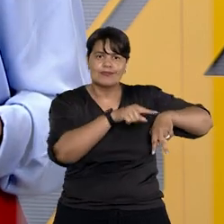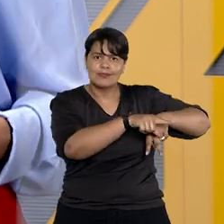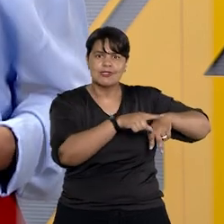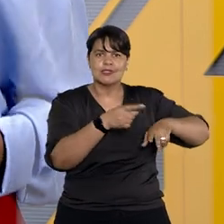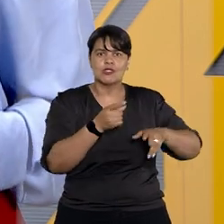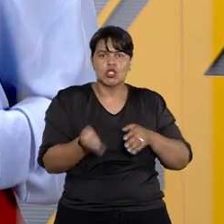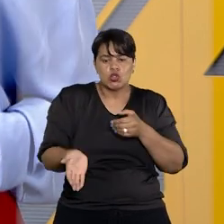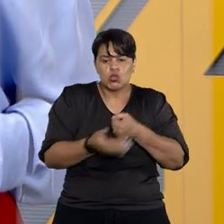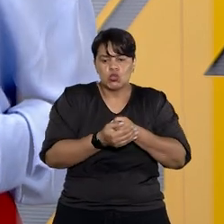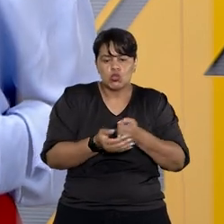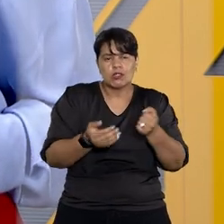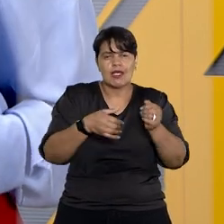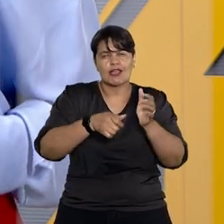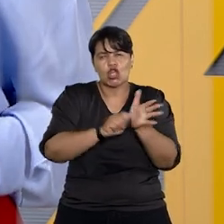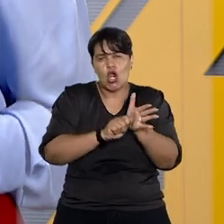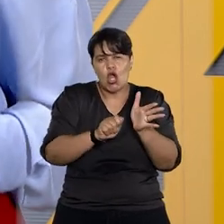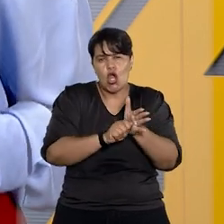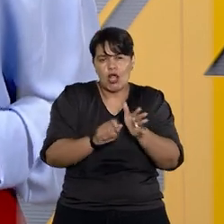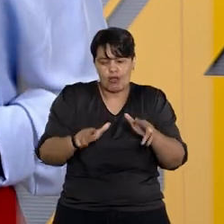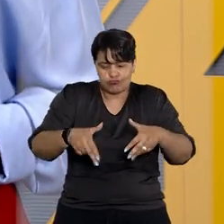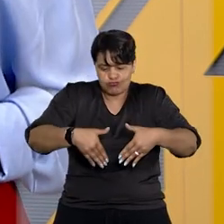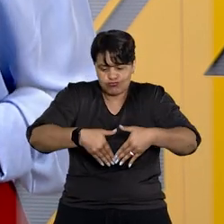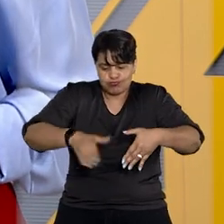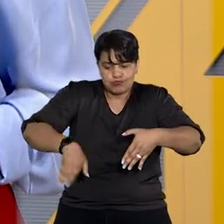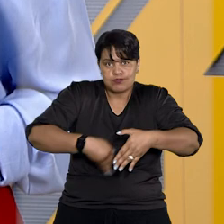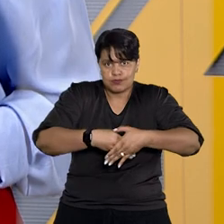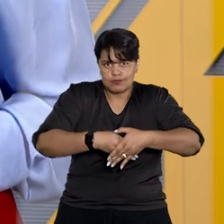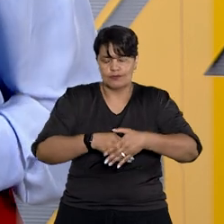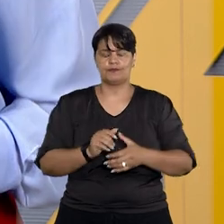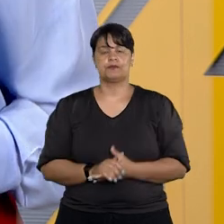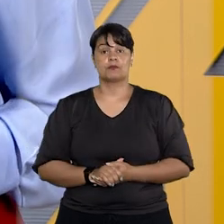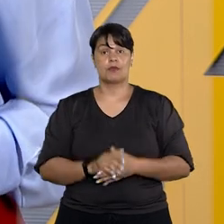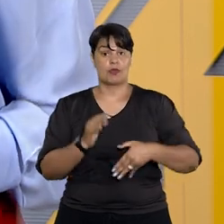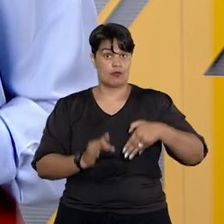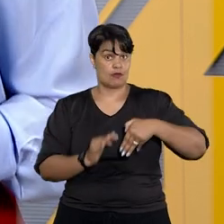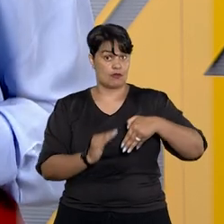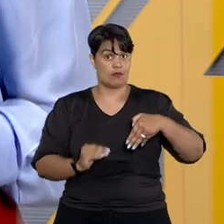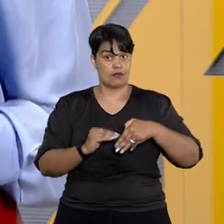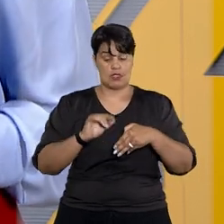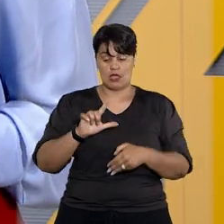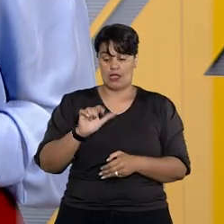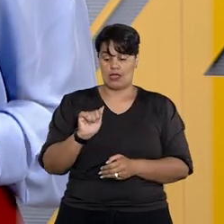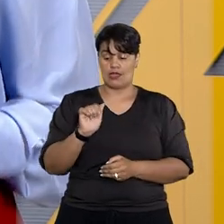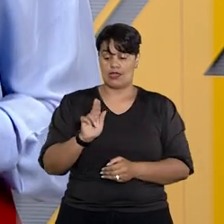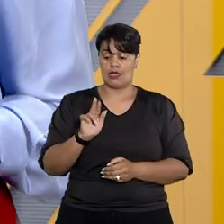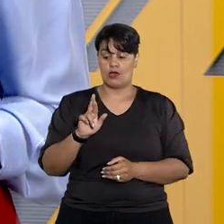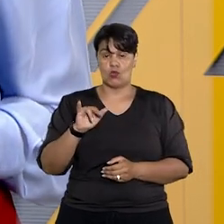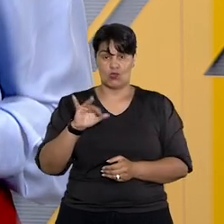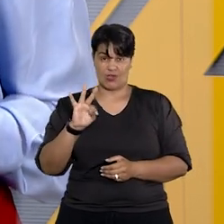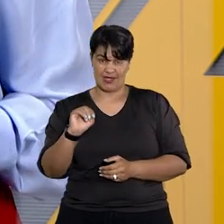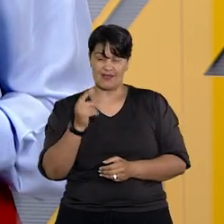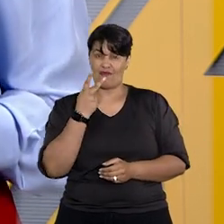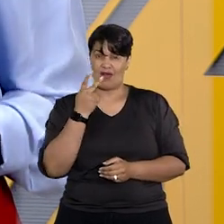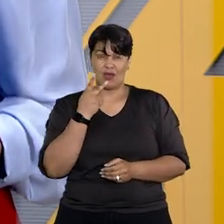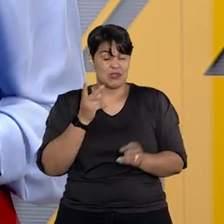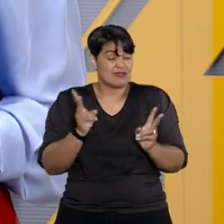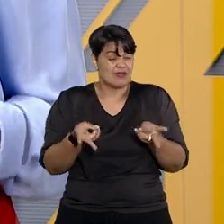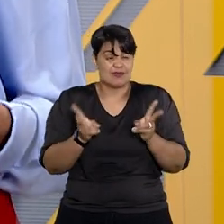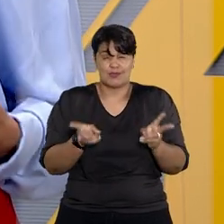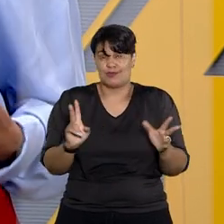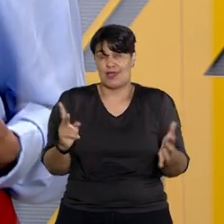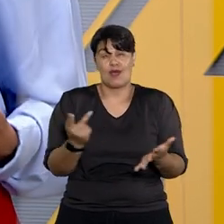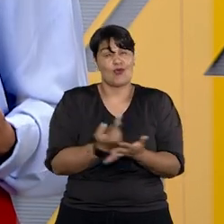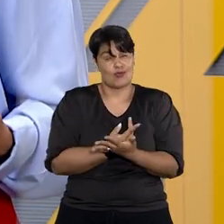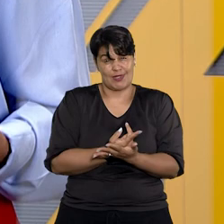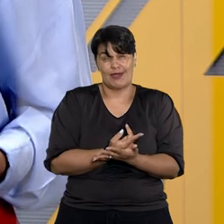com drogas escondidas na região pélvica. A relatora, ministra Laurita Vaz, observou que essa é uma das formas mais comuns